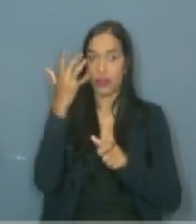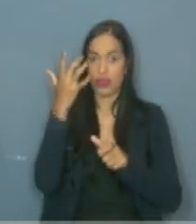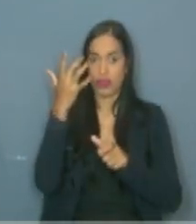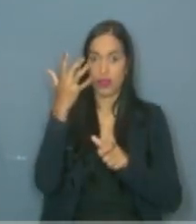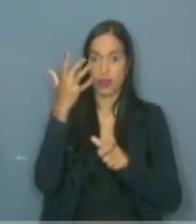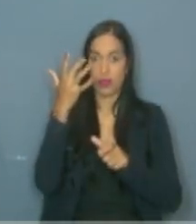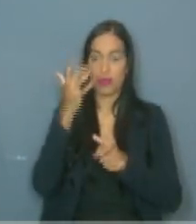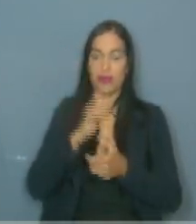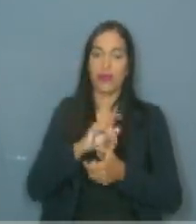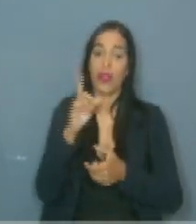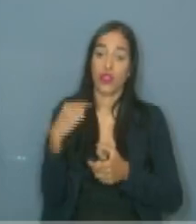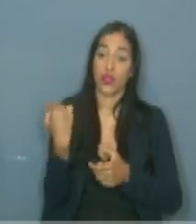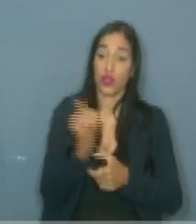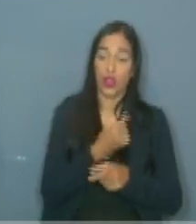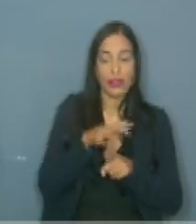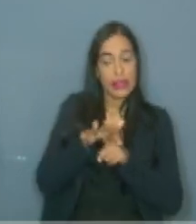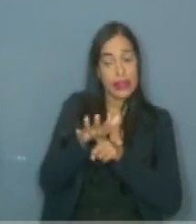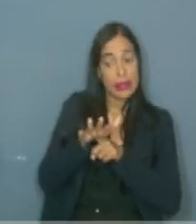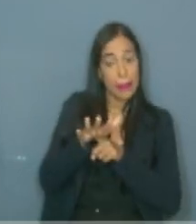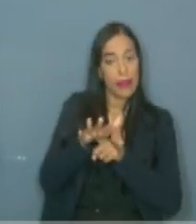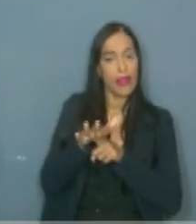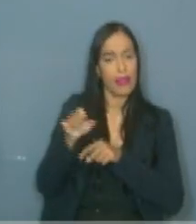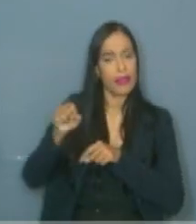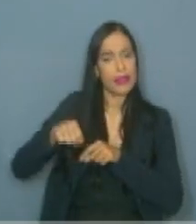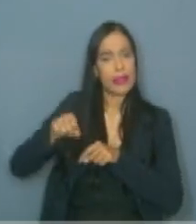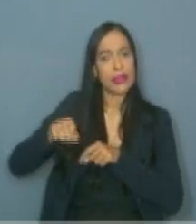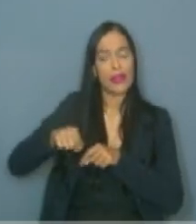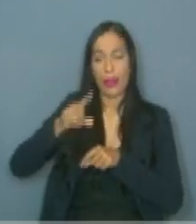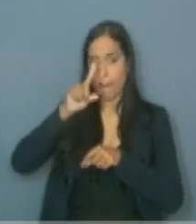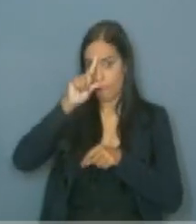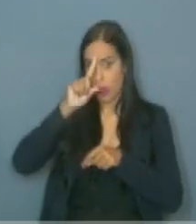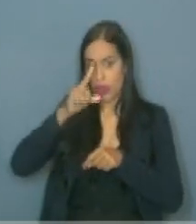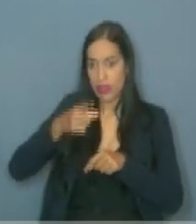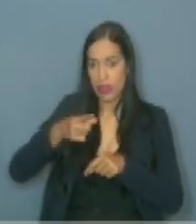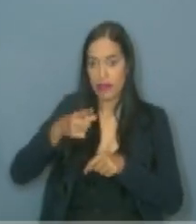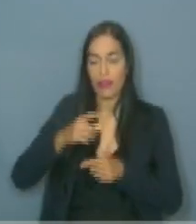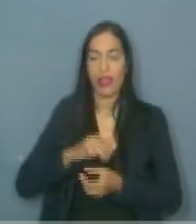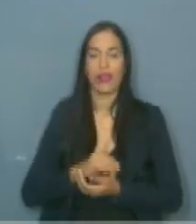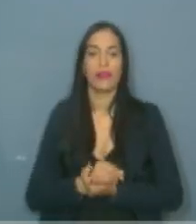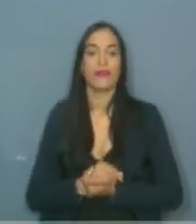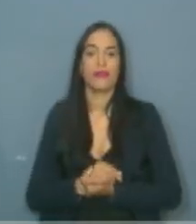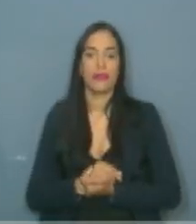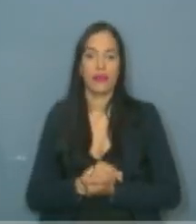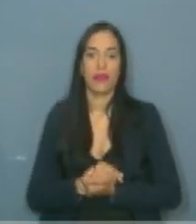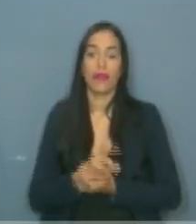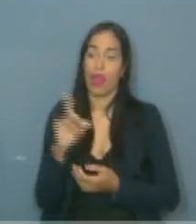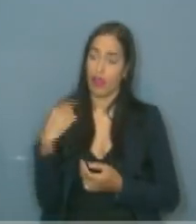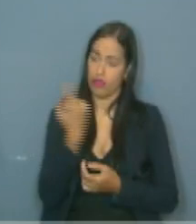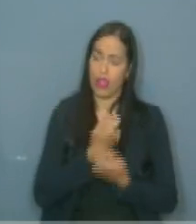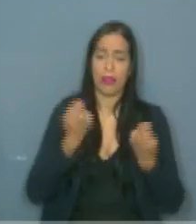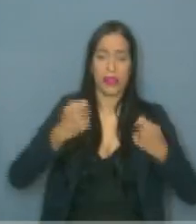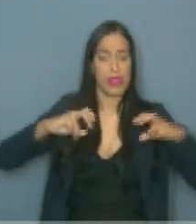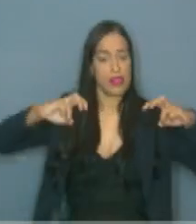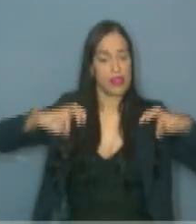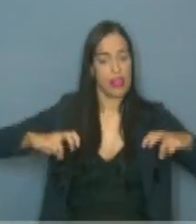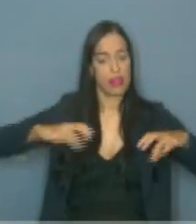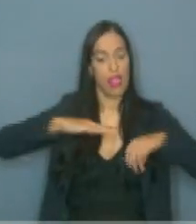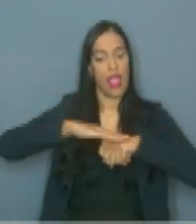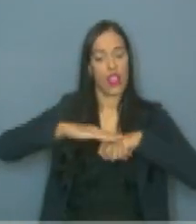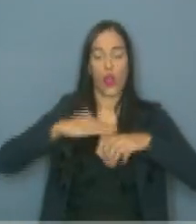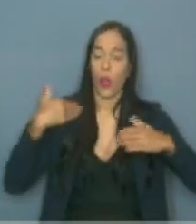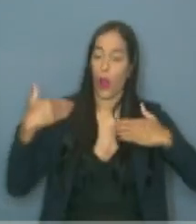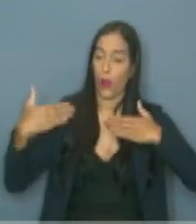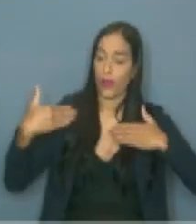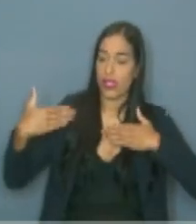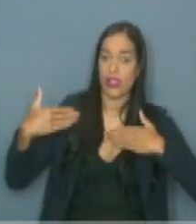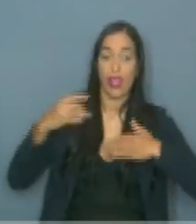registro de que as nossas emendas deveriam ser impositivas. Isso é uma discussão que precisa ser debatida aqui nessa casa, para